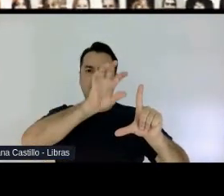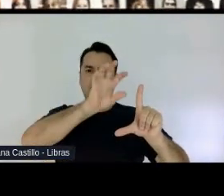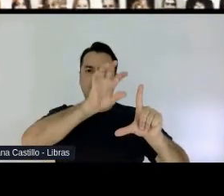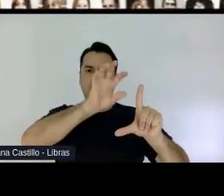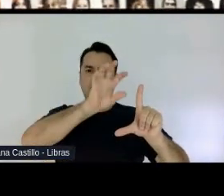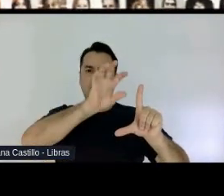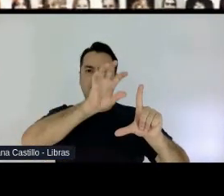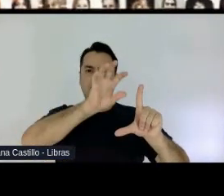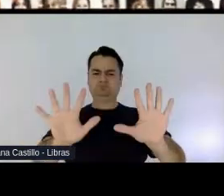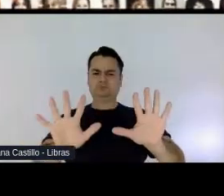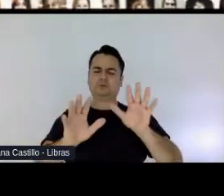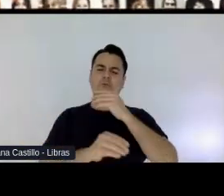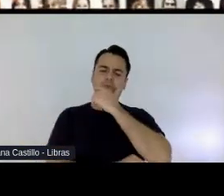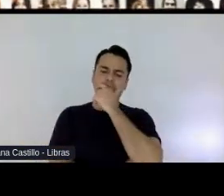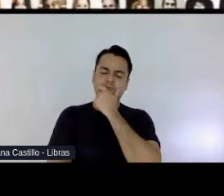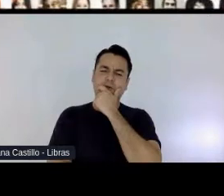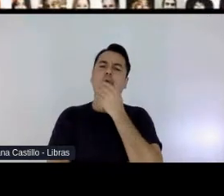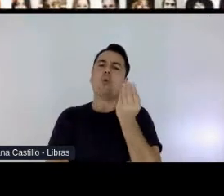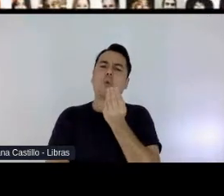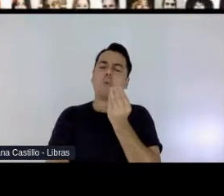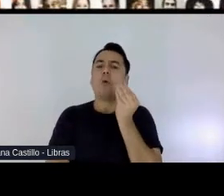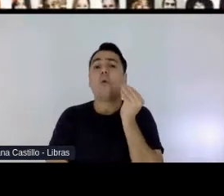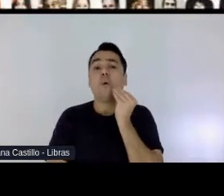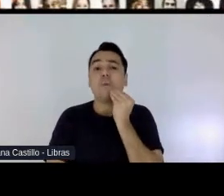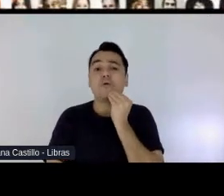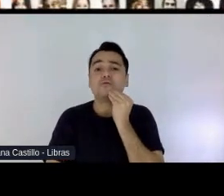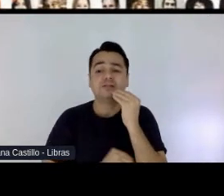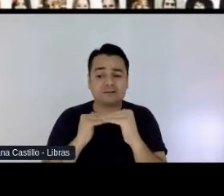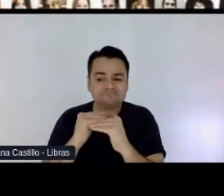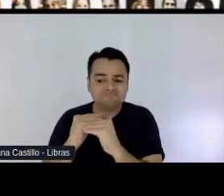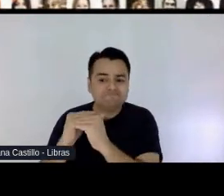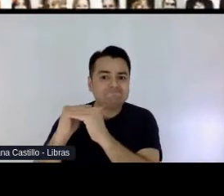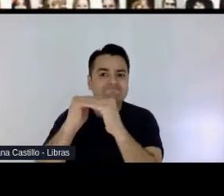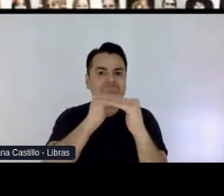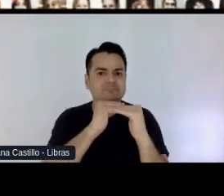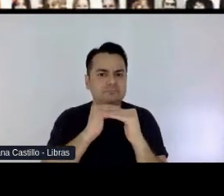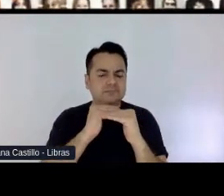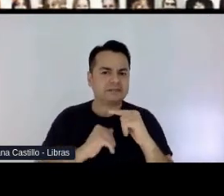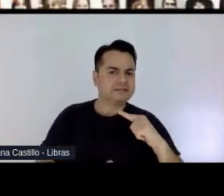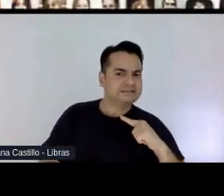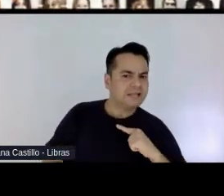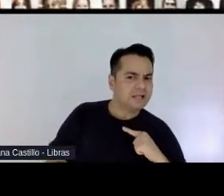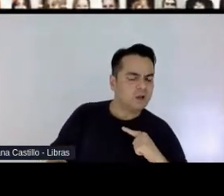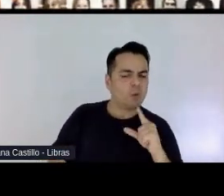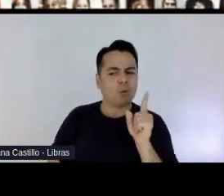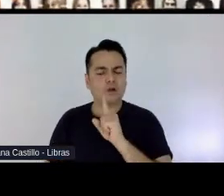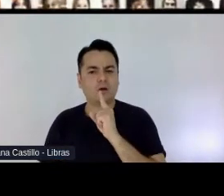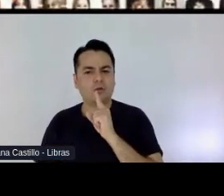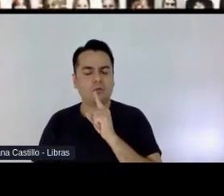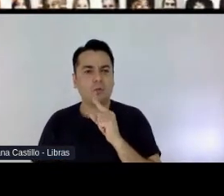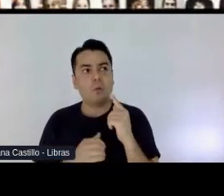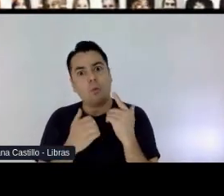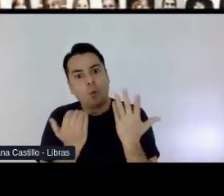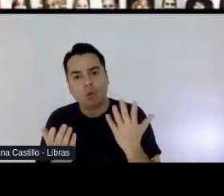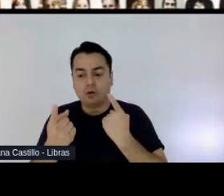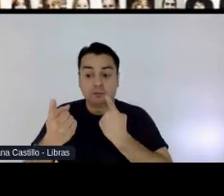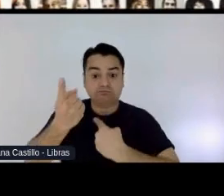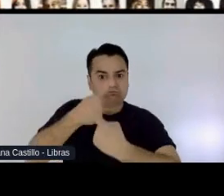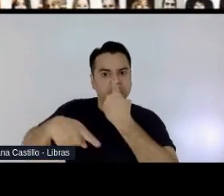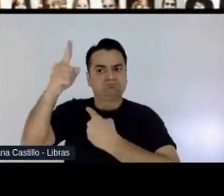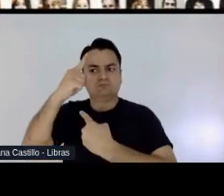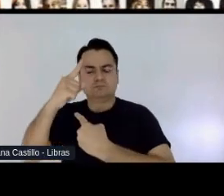né? Então, como é que está a questão de oportunidades iguais, que é onde a Tayane tocou ali, velocidade de promoção, faixa